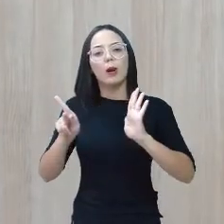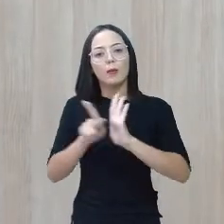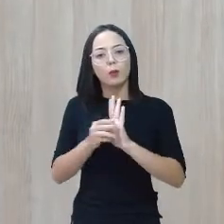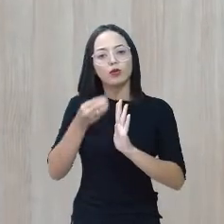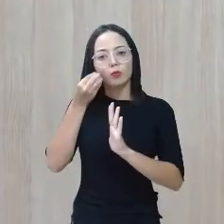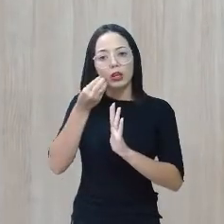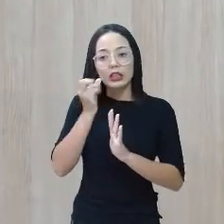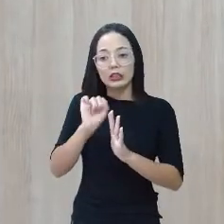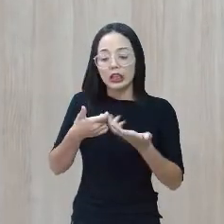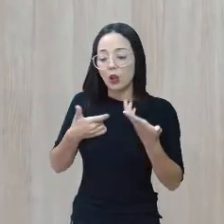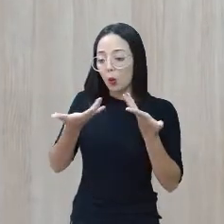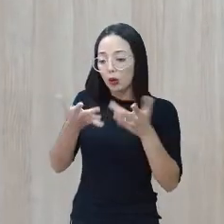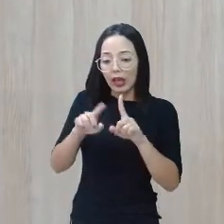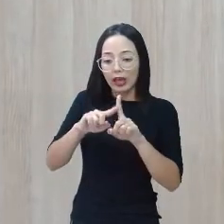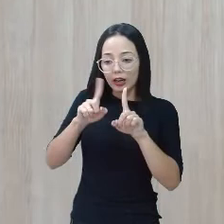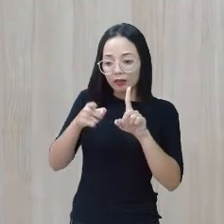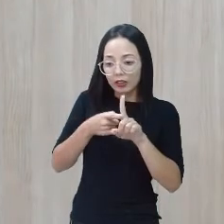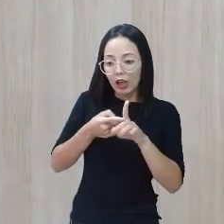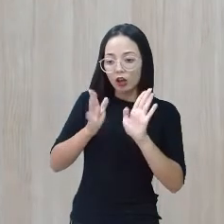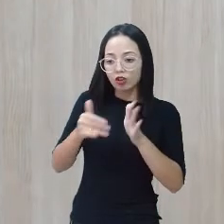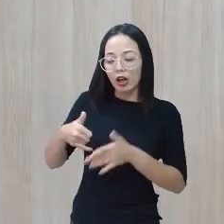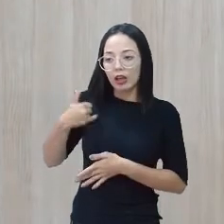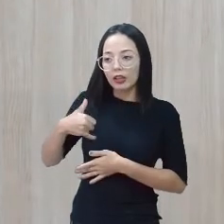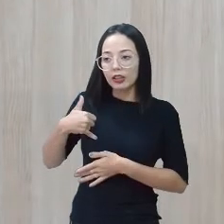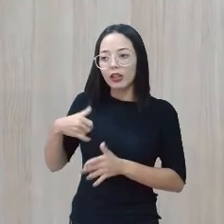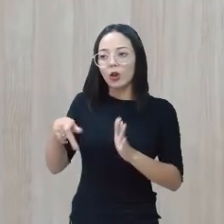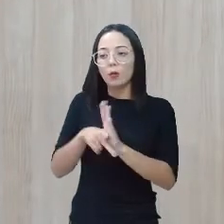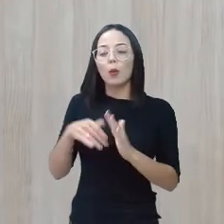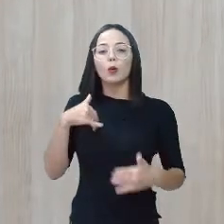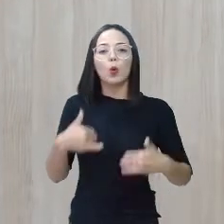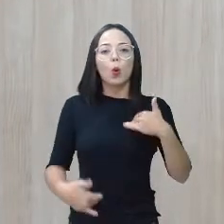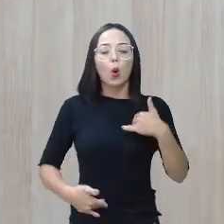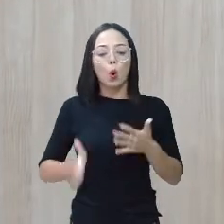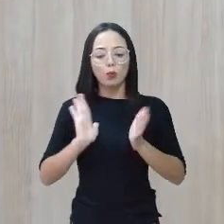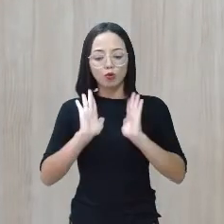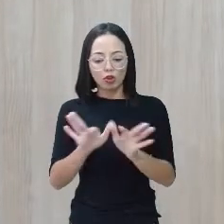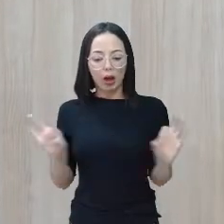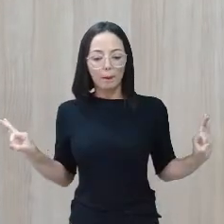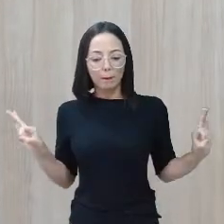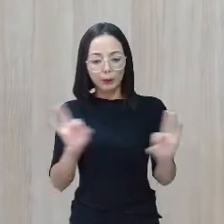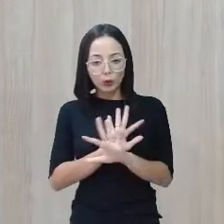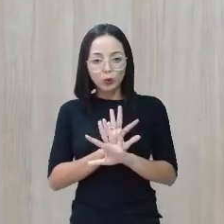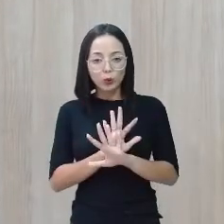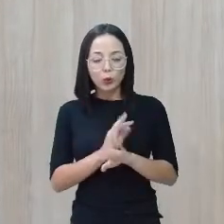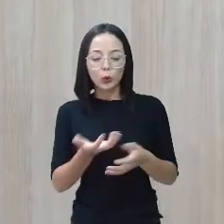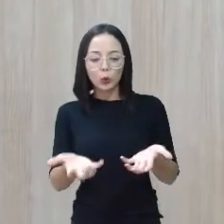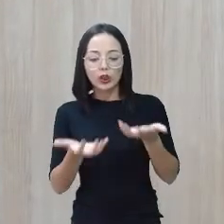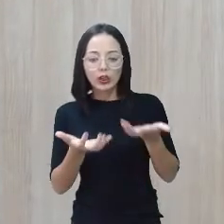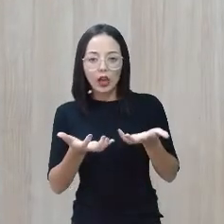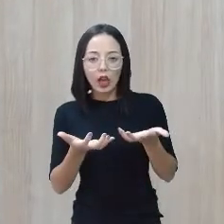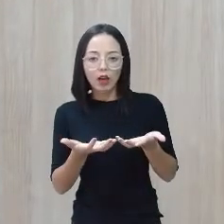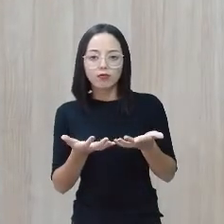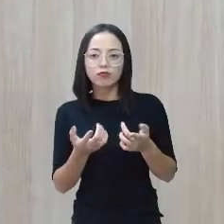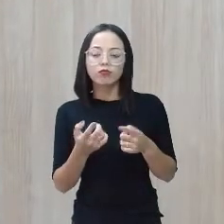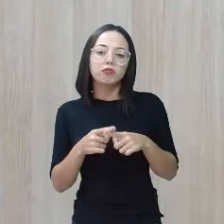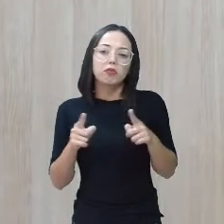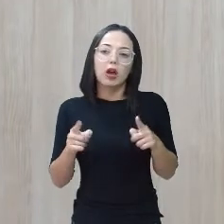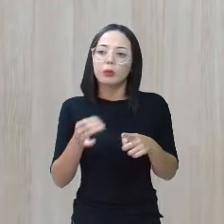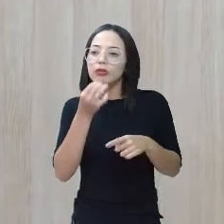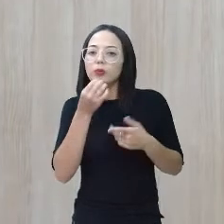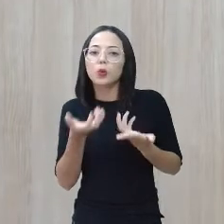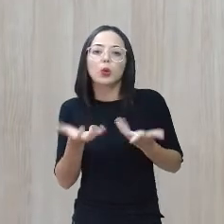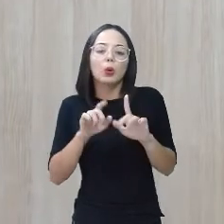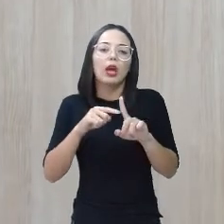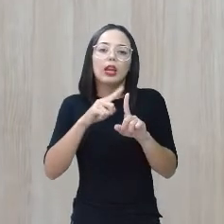quiserem engravidar e tiverem na idade, o corpo já esteja preparado, que eles não querem, mas não querem